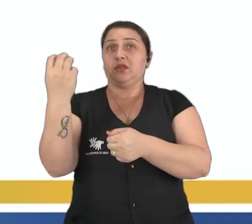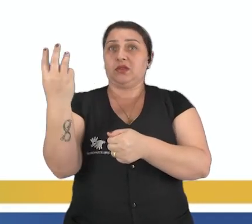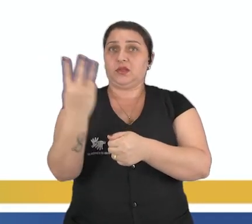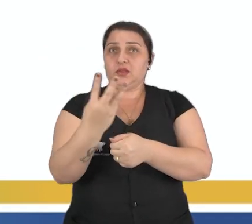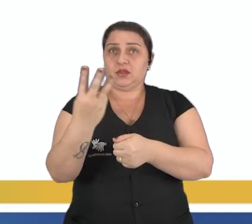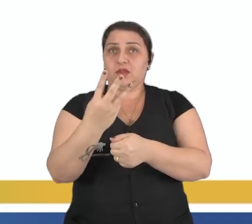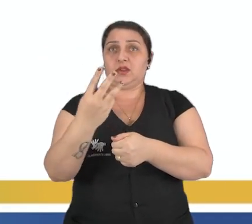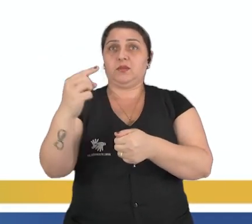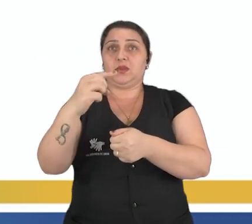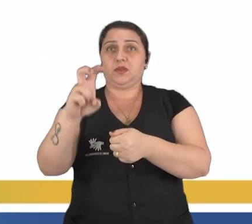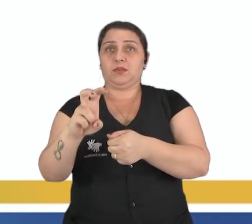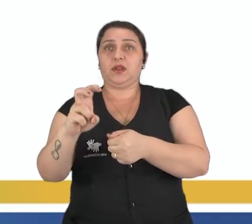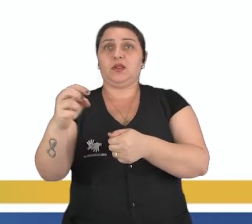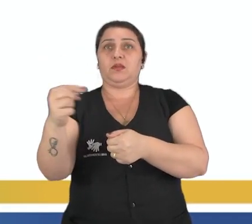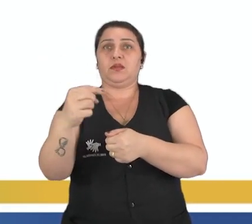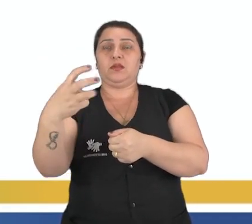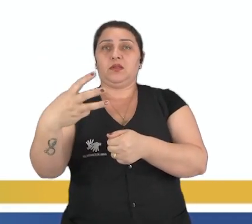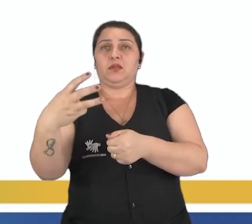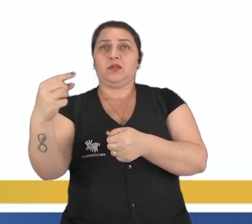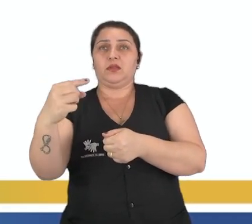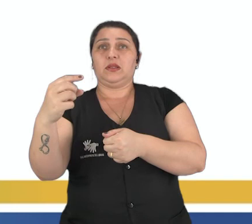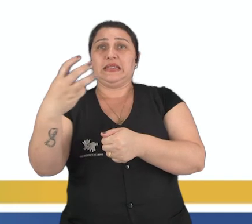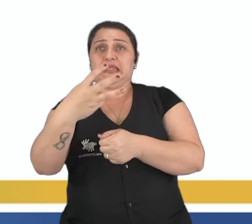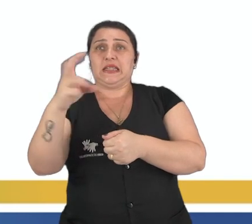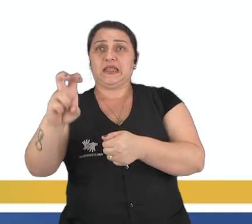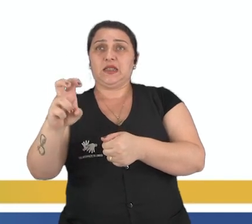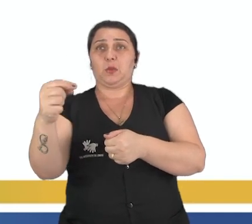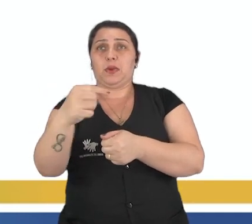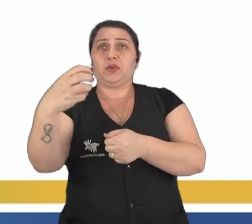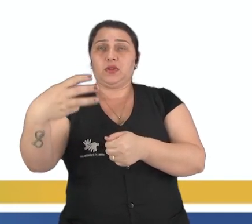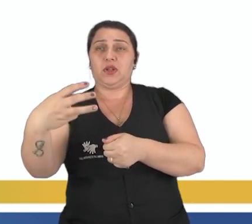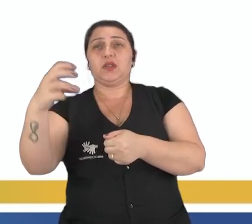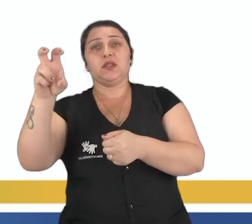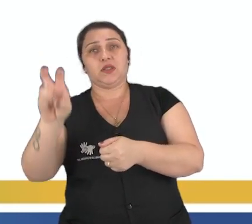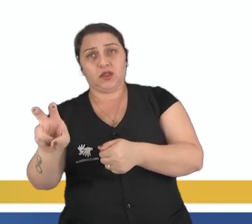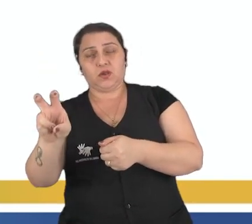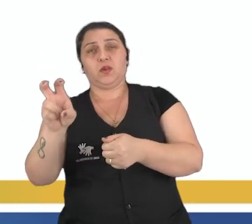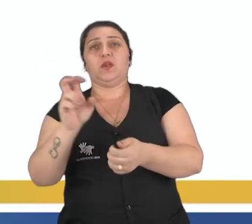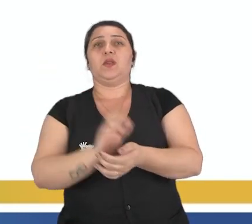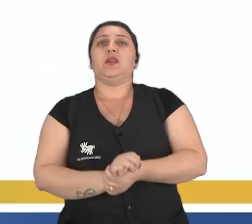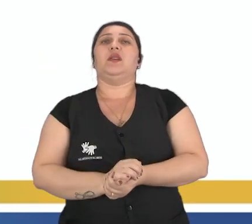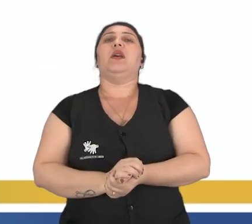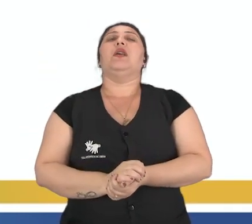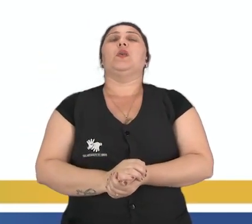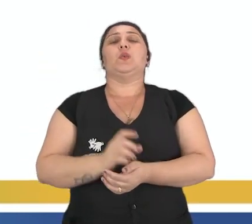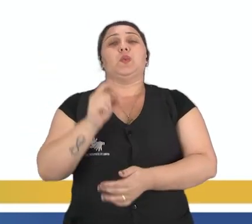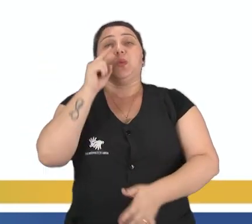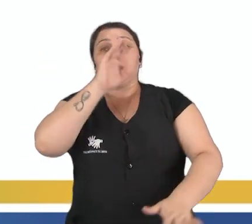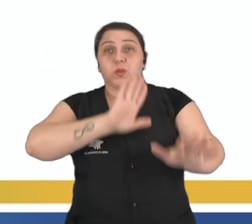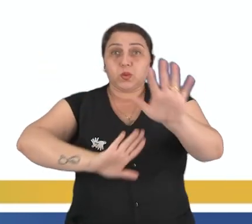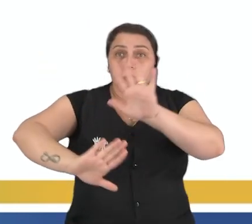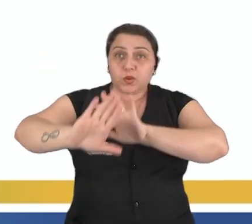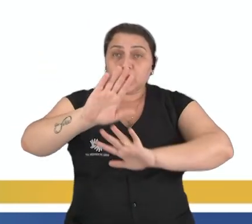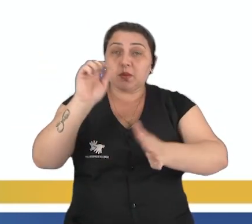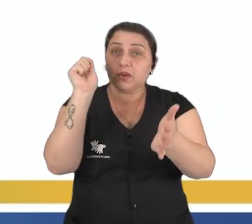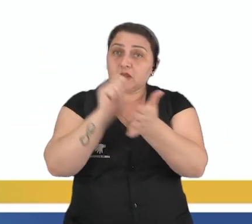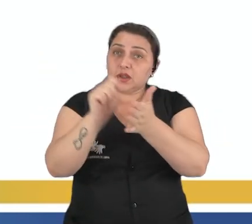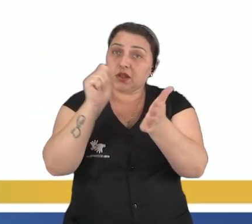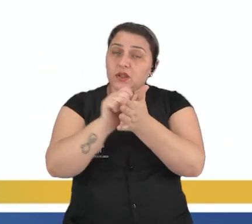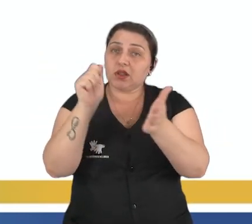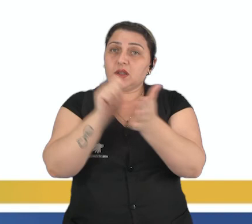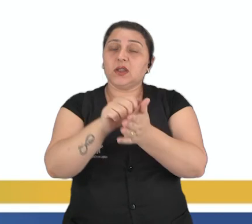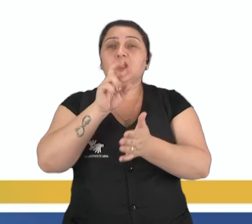5, menos 3 e menos 5, 3 e 5, menos 3 e 5. Tome bastante cuidado para quando você for escrever